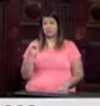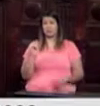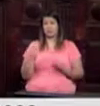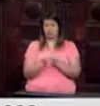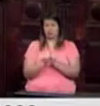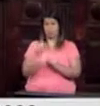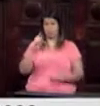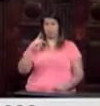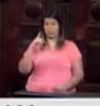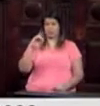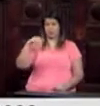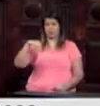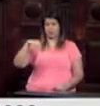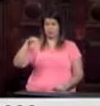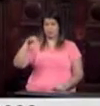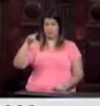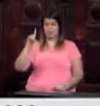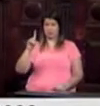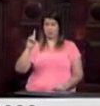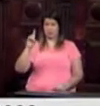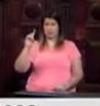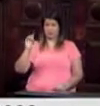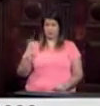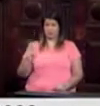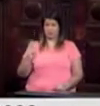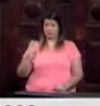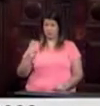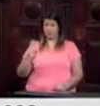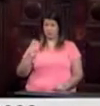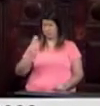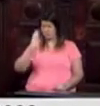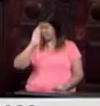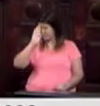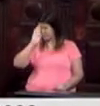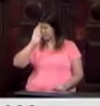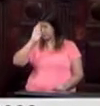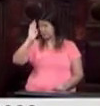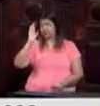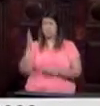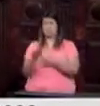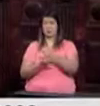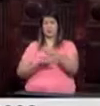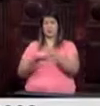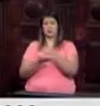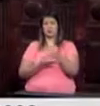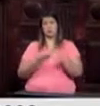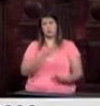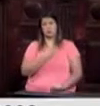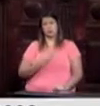PMDB, partido, um dos principais partidos da base do governo,